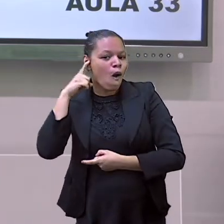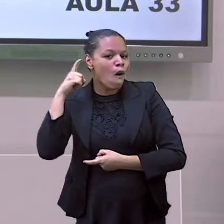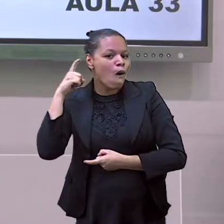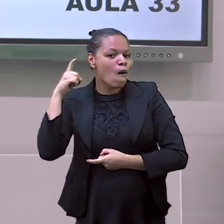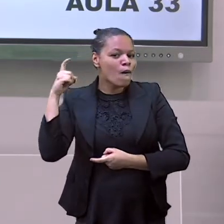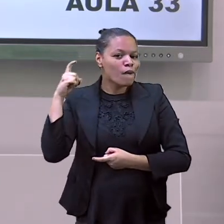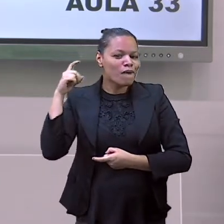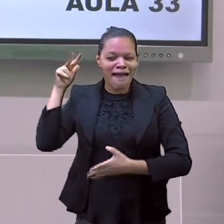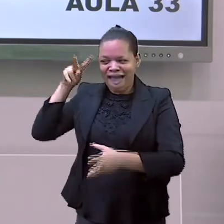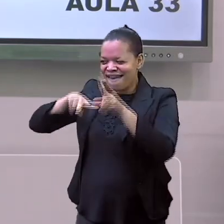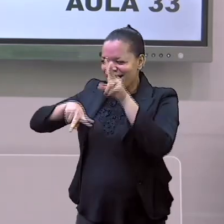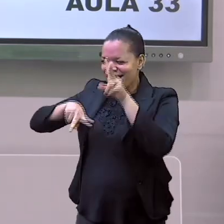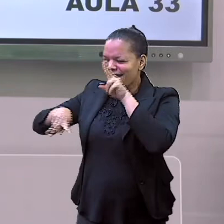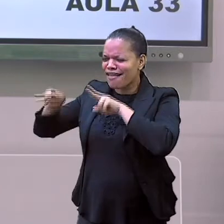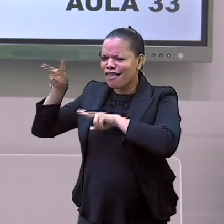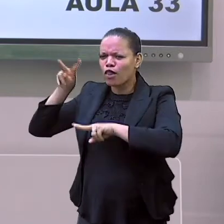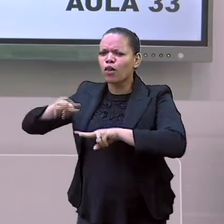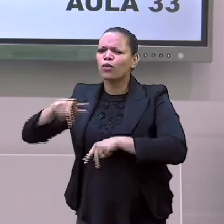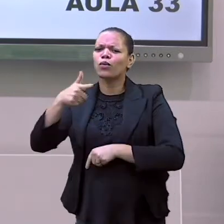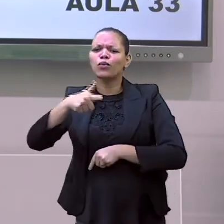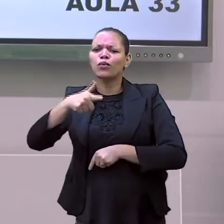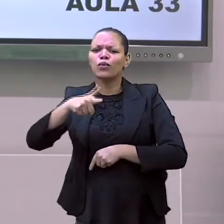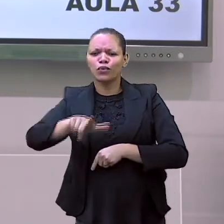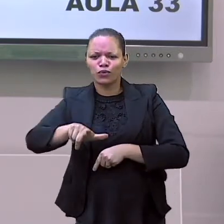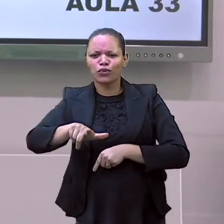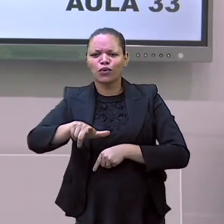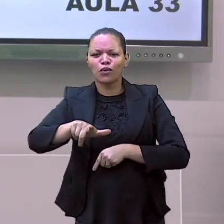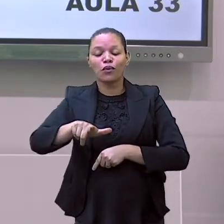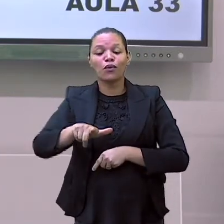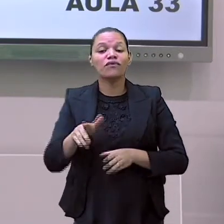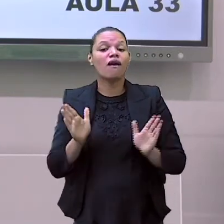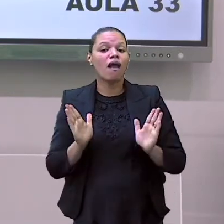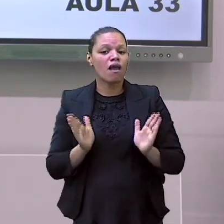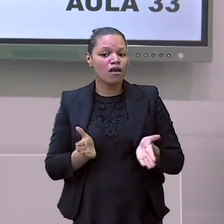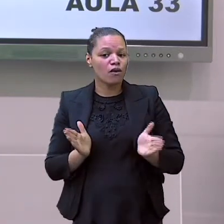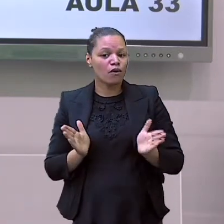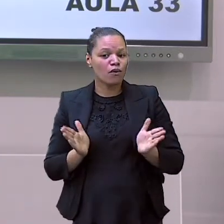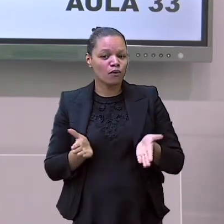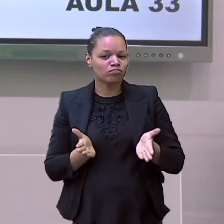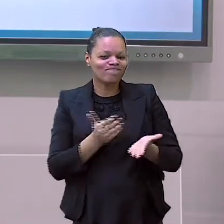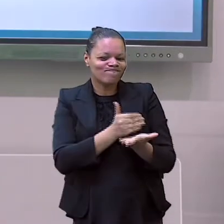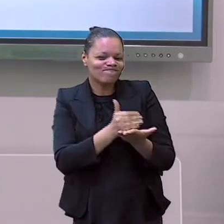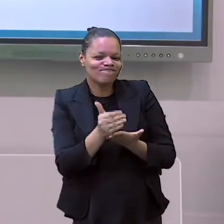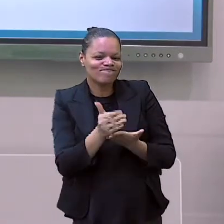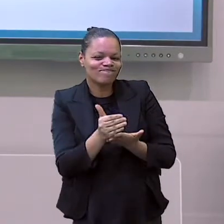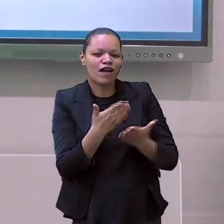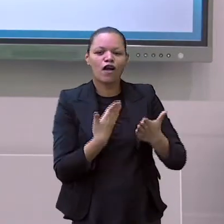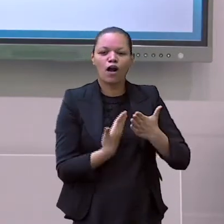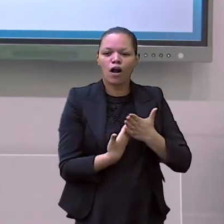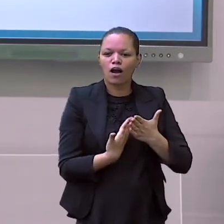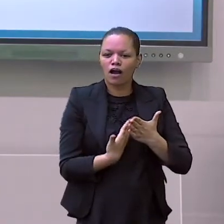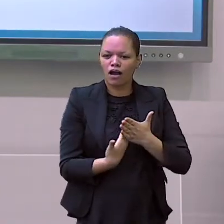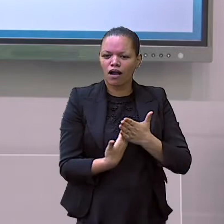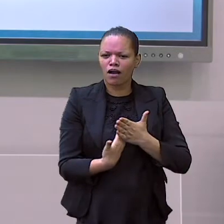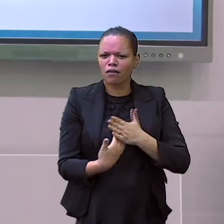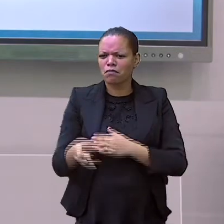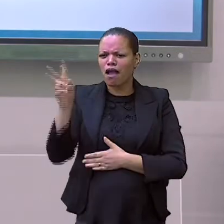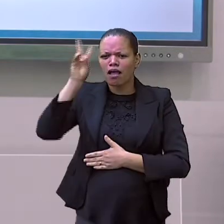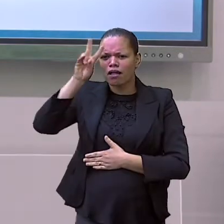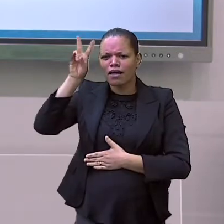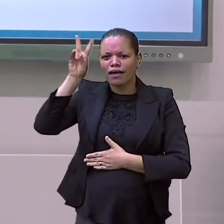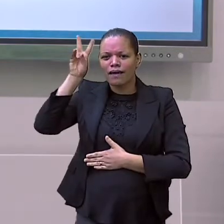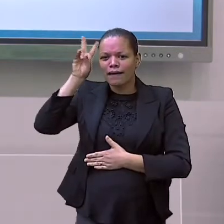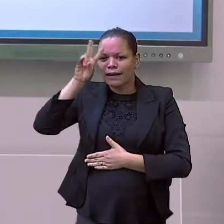de ler, de reler o poema. E assim nós estamos começando a nossa aula.